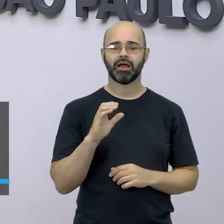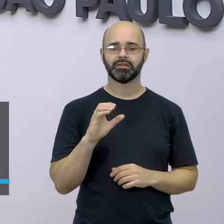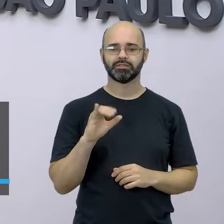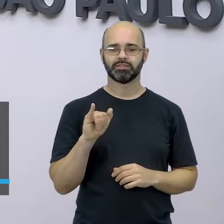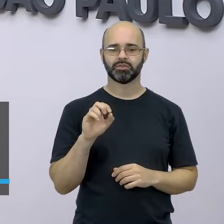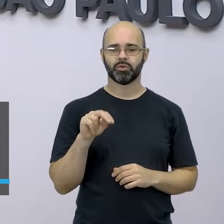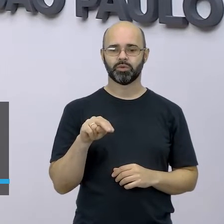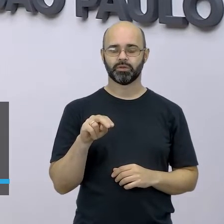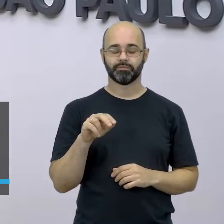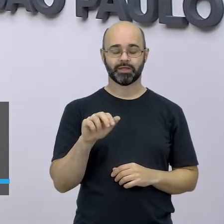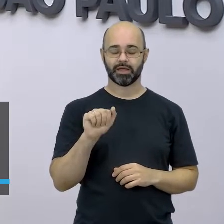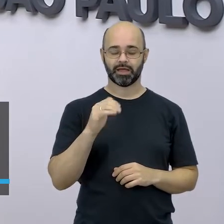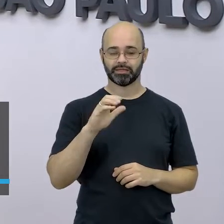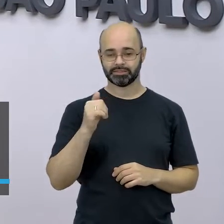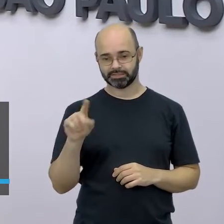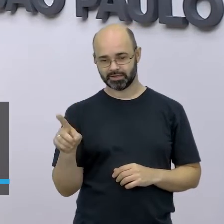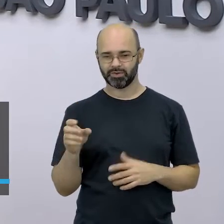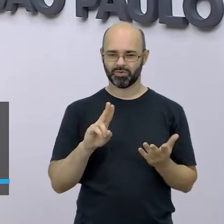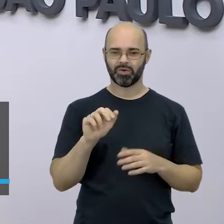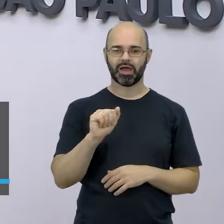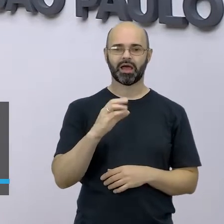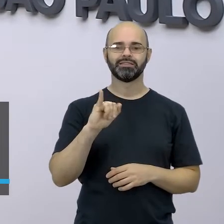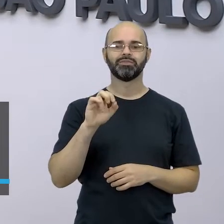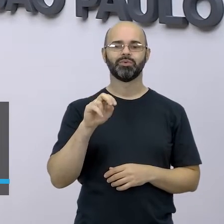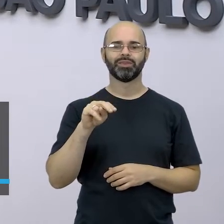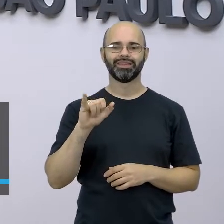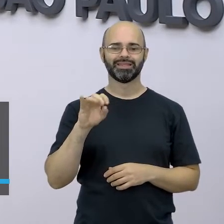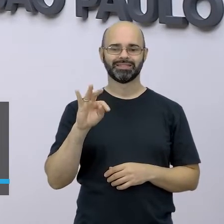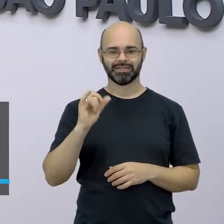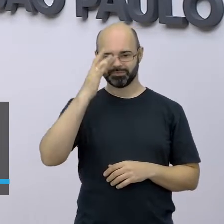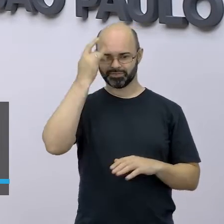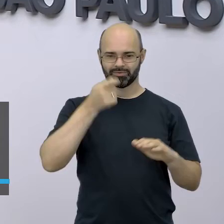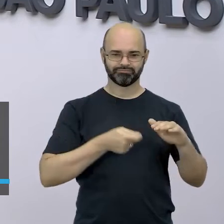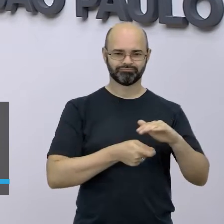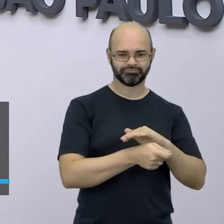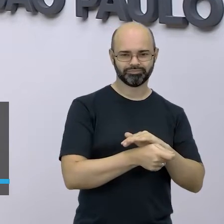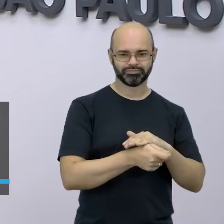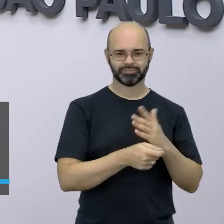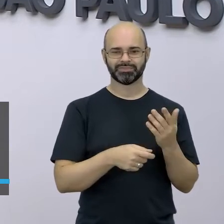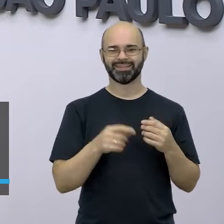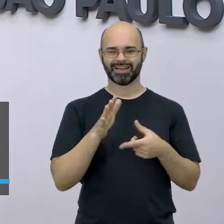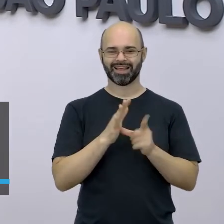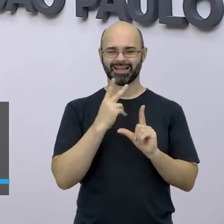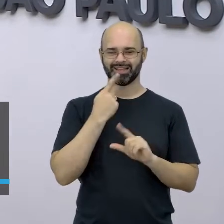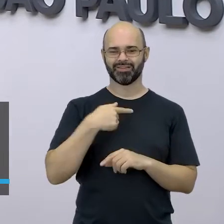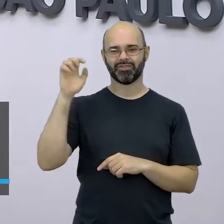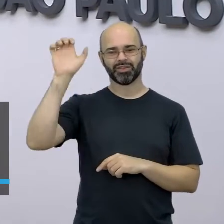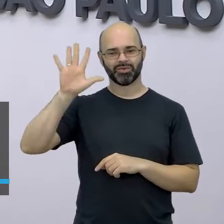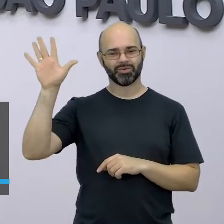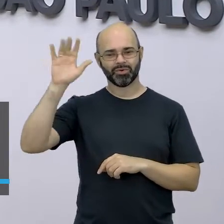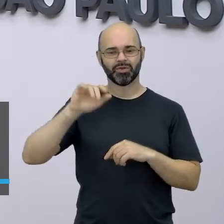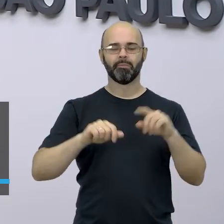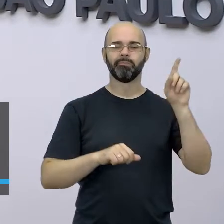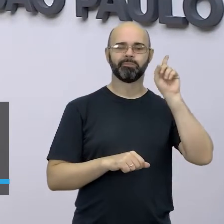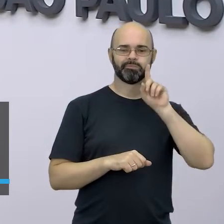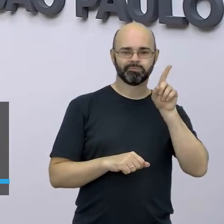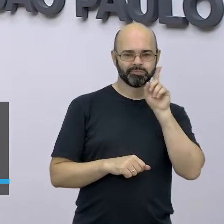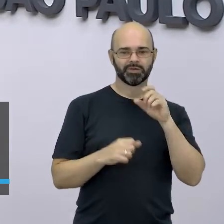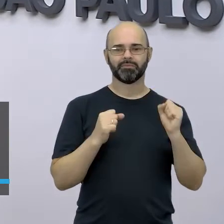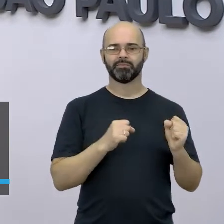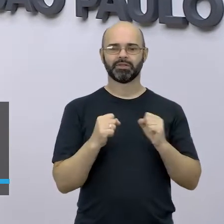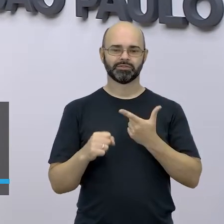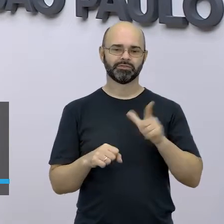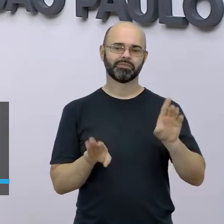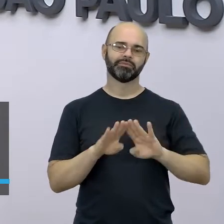desses países que eu acabei de mencionar, né, da Europa, os Estados Unidos, etc. Tem outros países muito poderosos também,